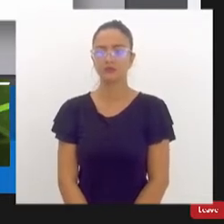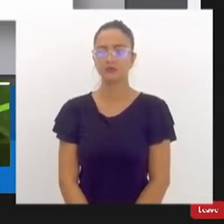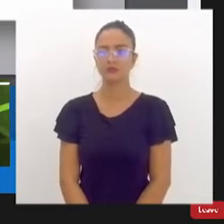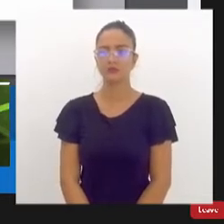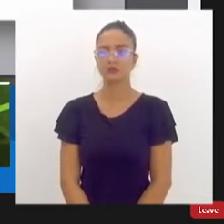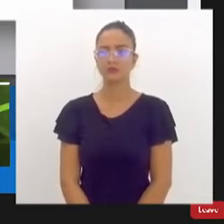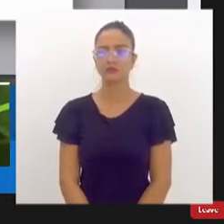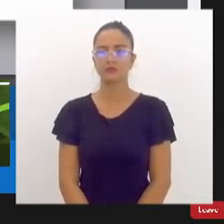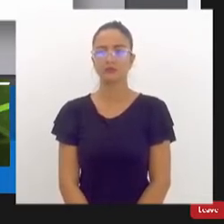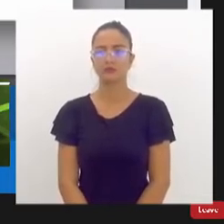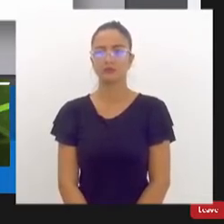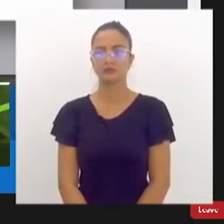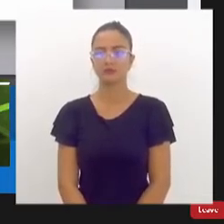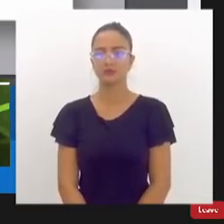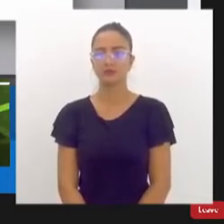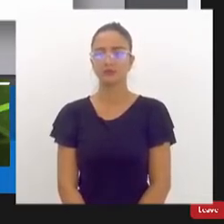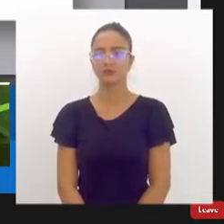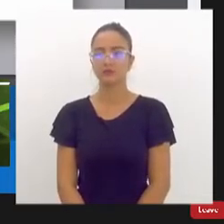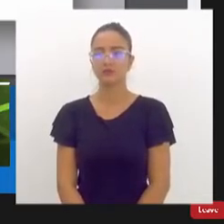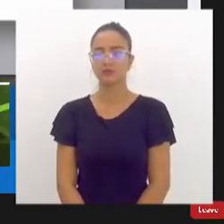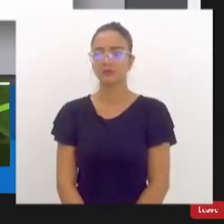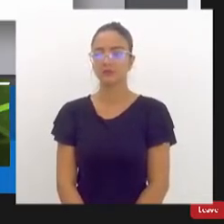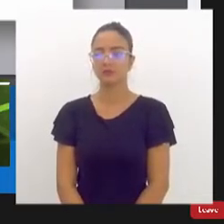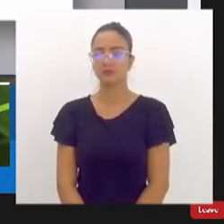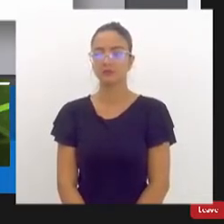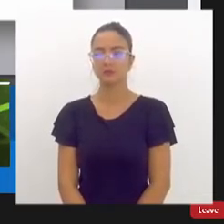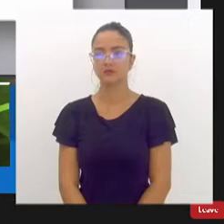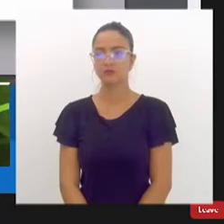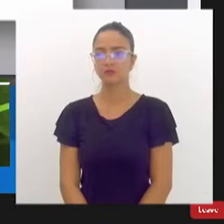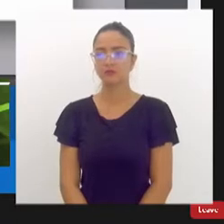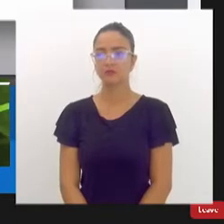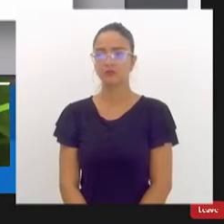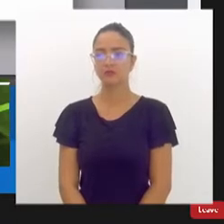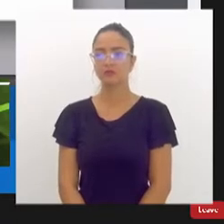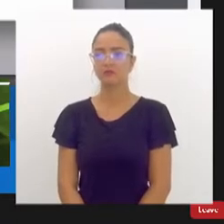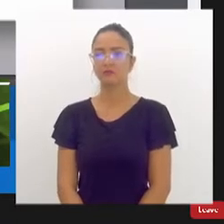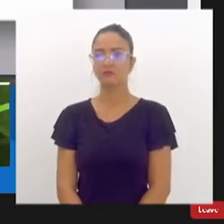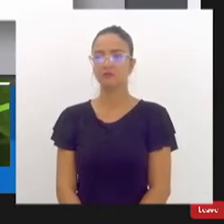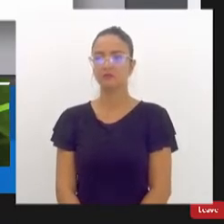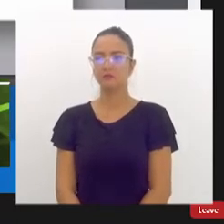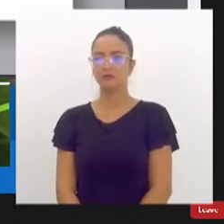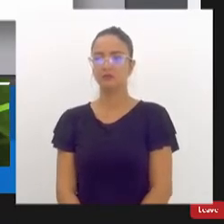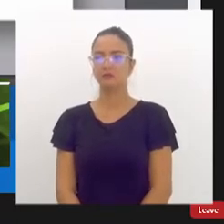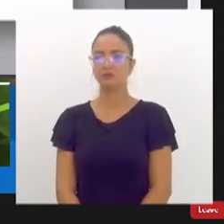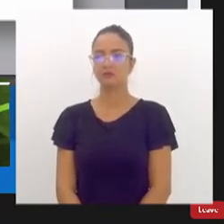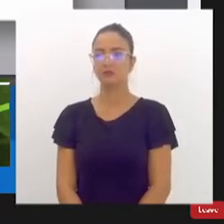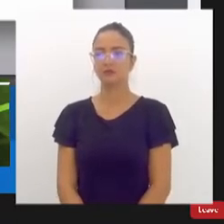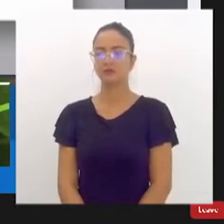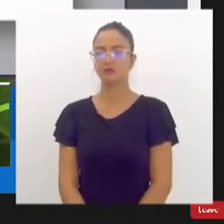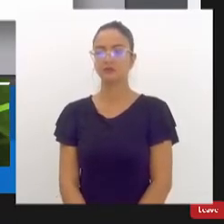Cláudia Xavier, Marinete Alves Pereira. Da Silva na Márcia. Pois é.